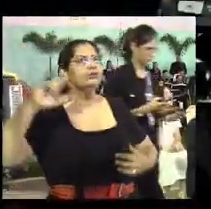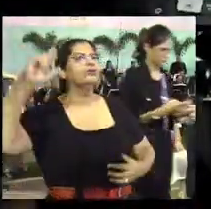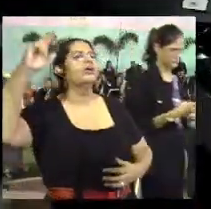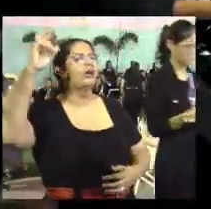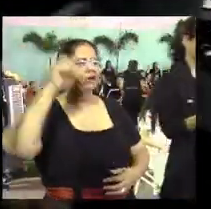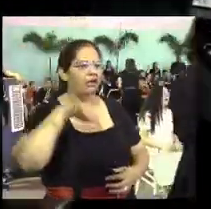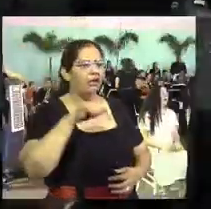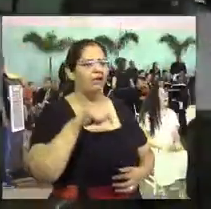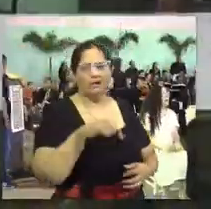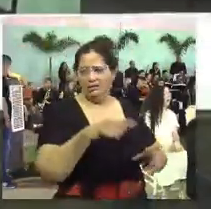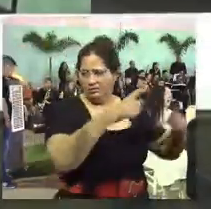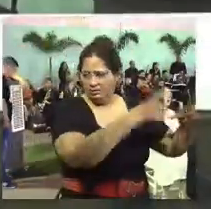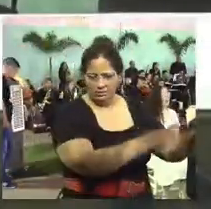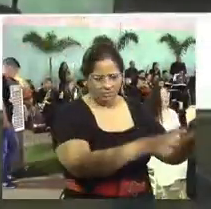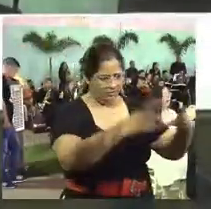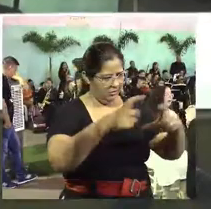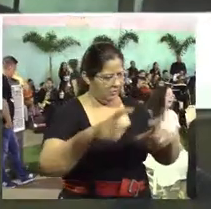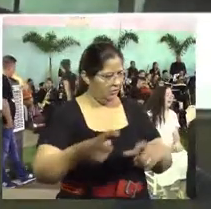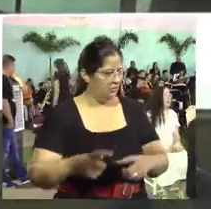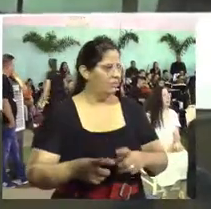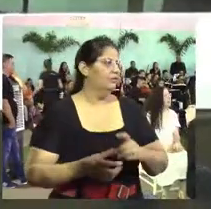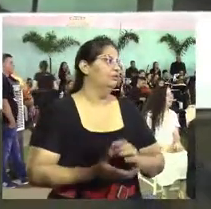esse lugar